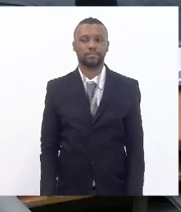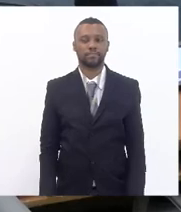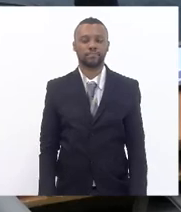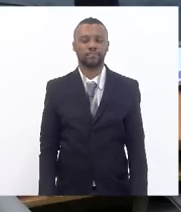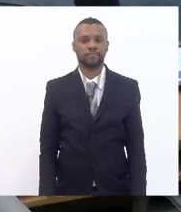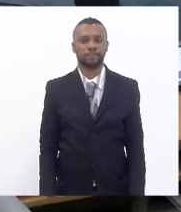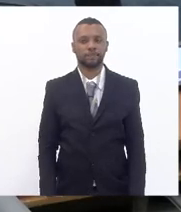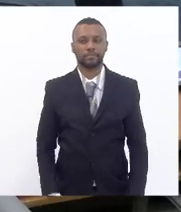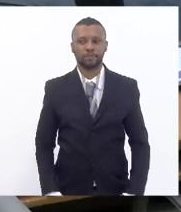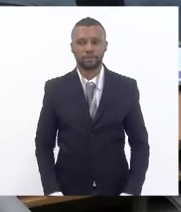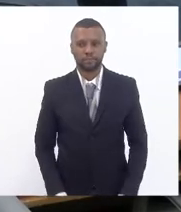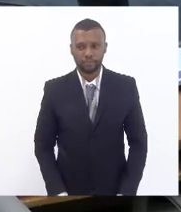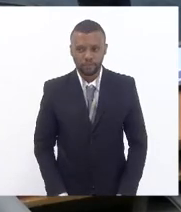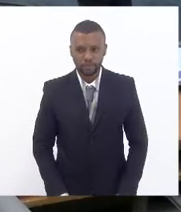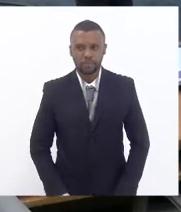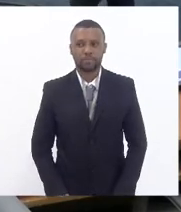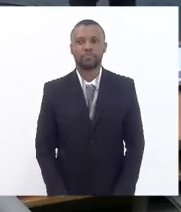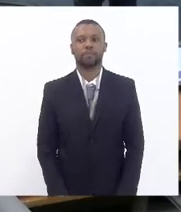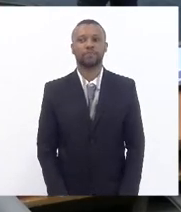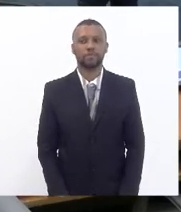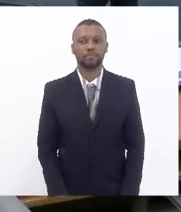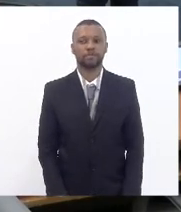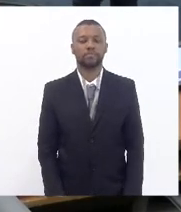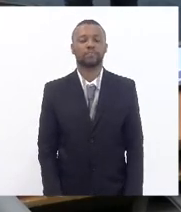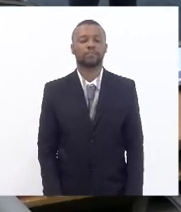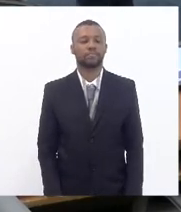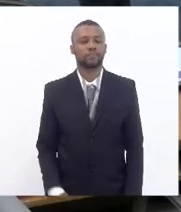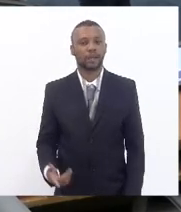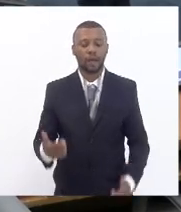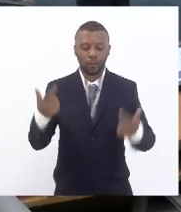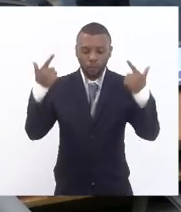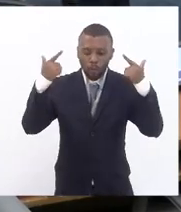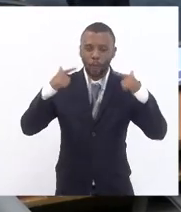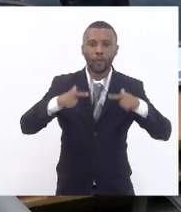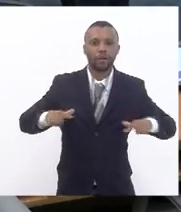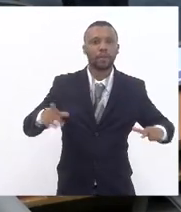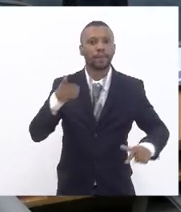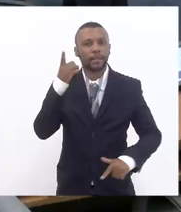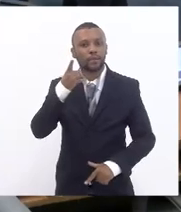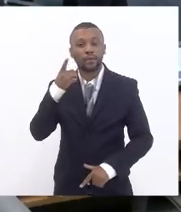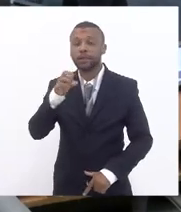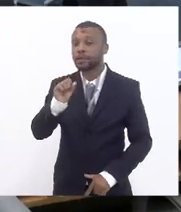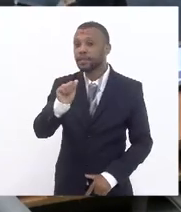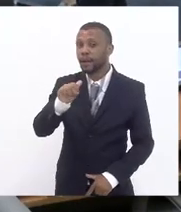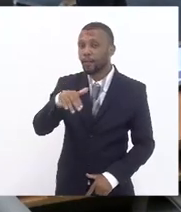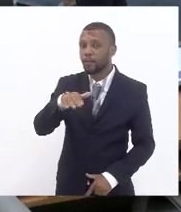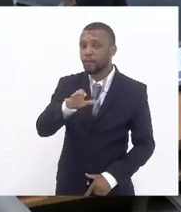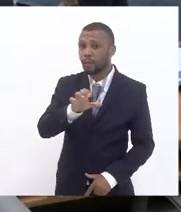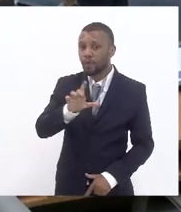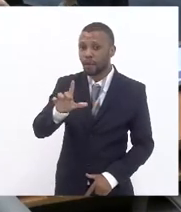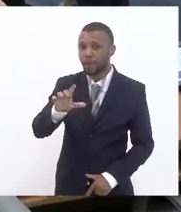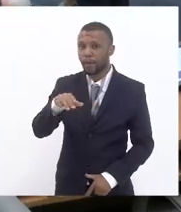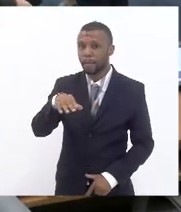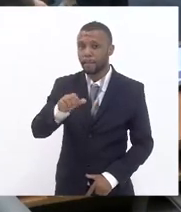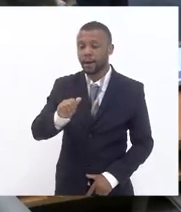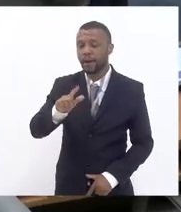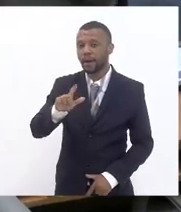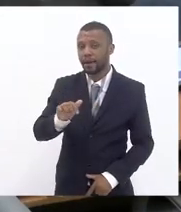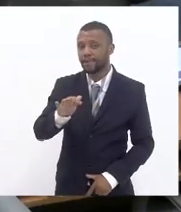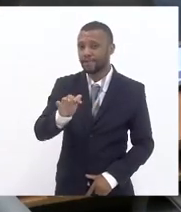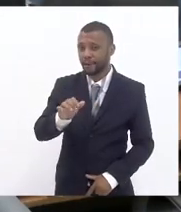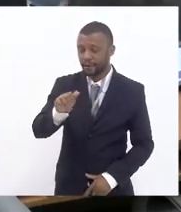Vou colher. Vamos. Abstenção, deputado Samuel Malafaia. E Fábio Silva, presidente. Deputado Fábio Silva